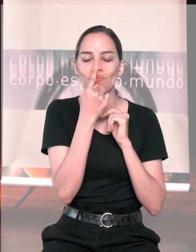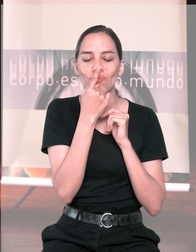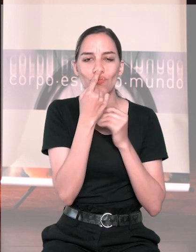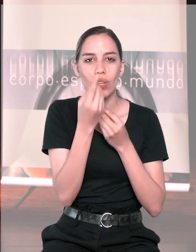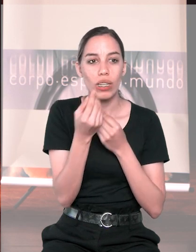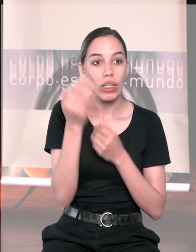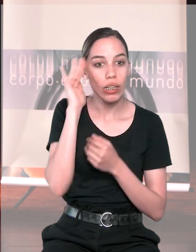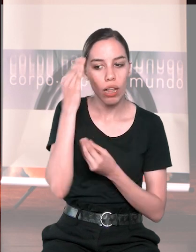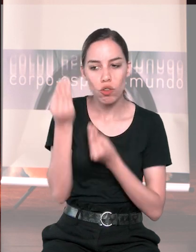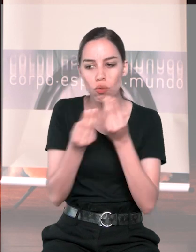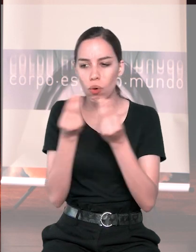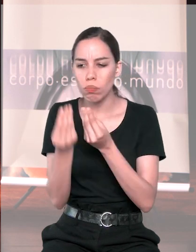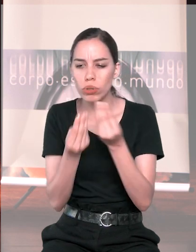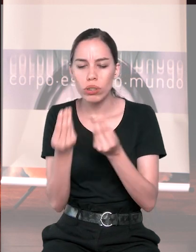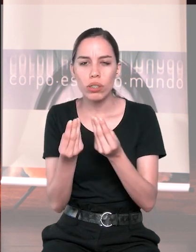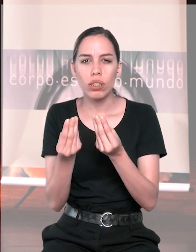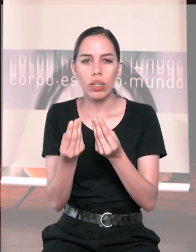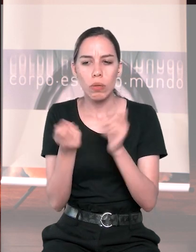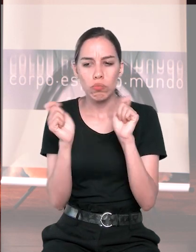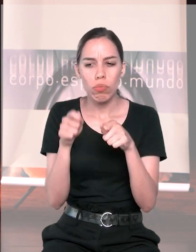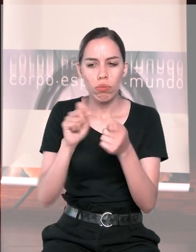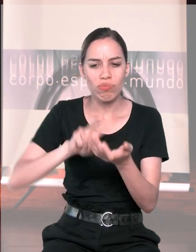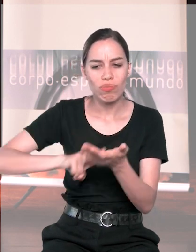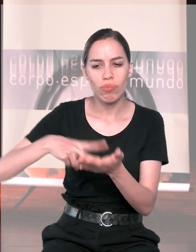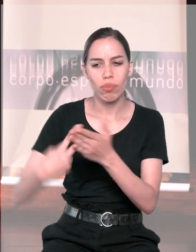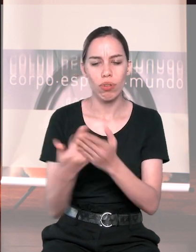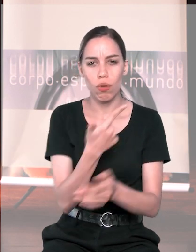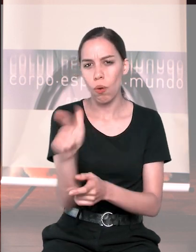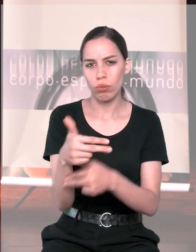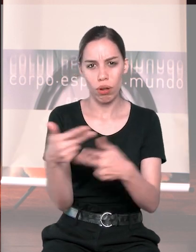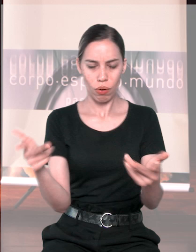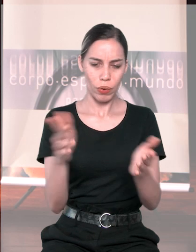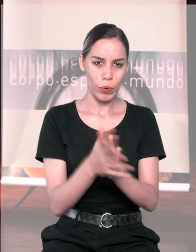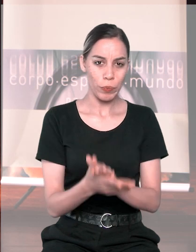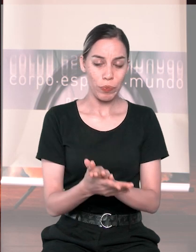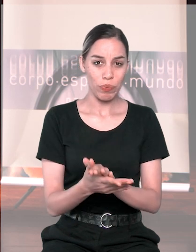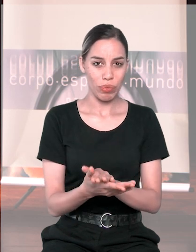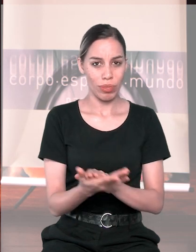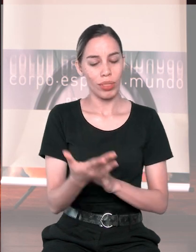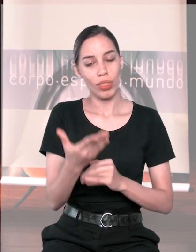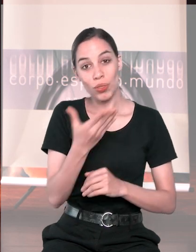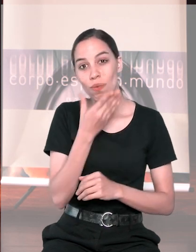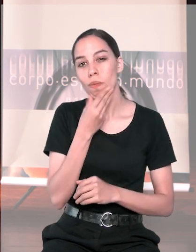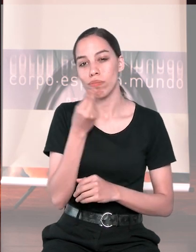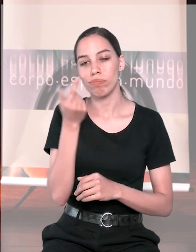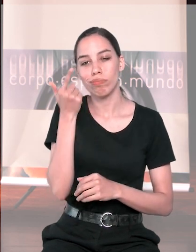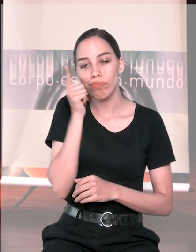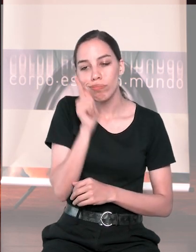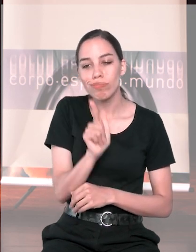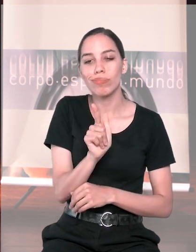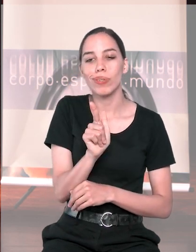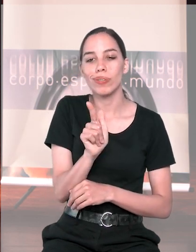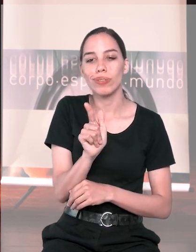afetivo. Ele entende as dinâmicas das coisas a ponto de poder traduzi-las em outras. E para o Valéry, essa é a base de